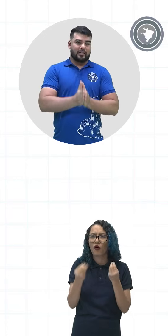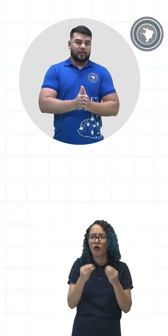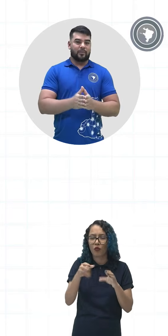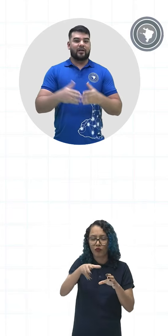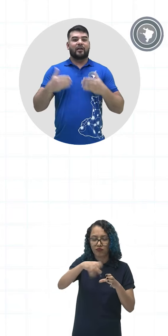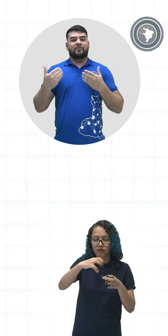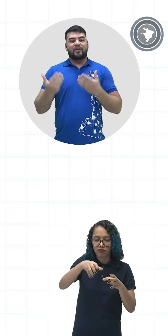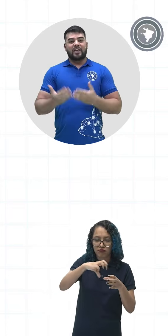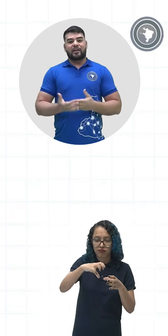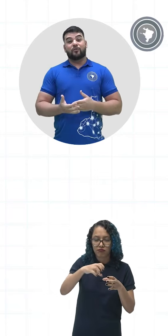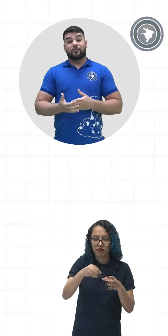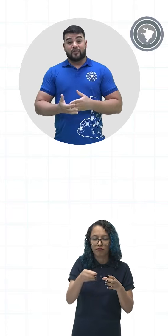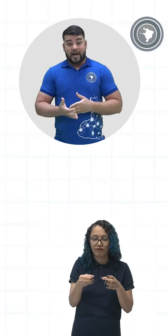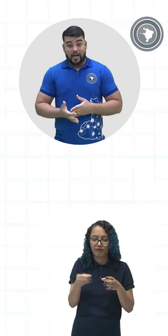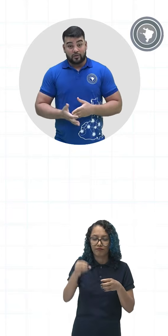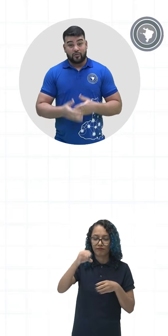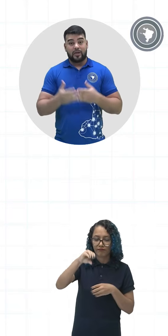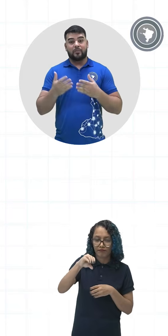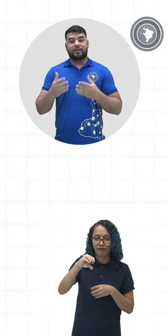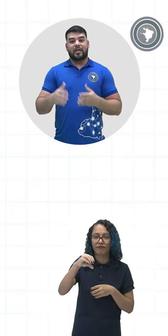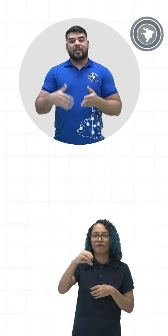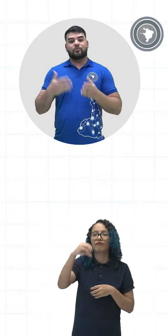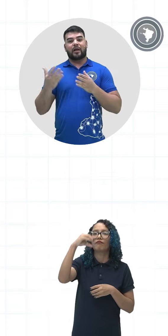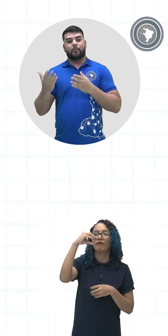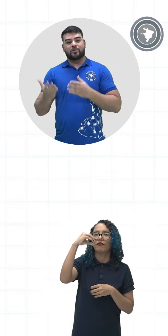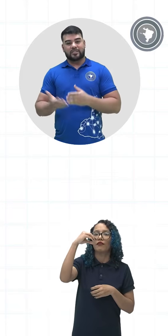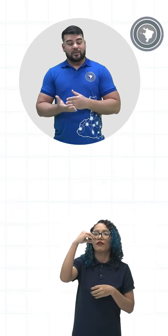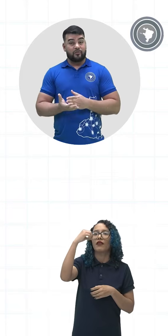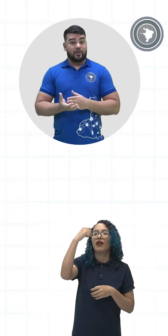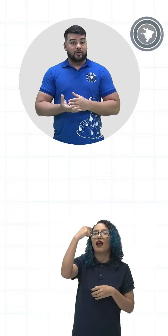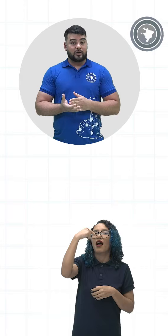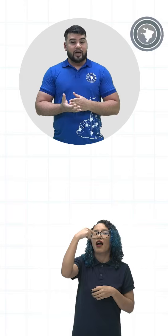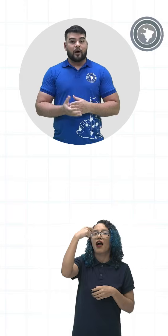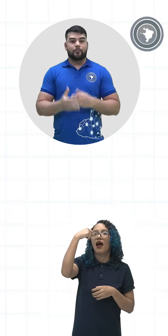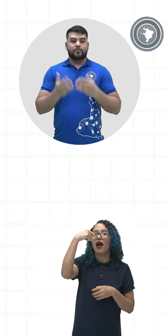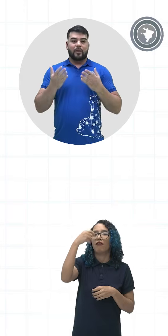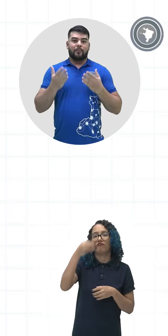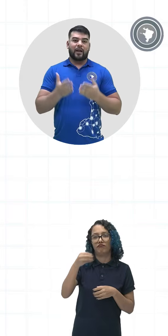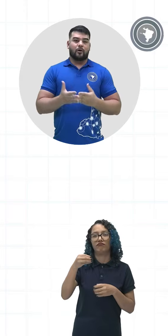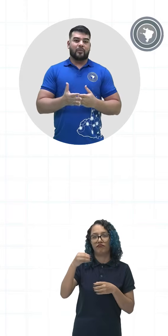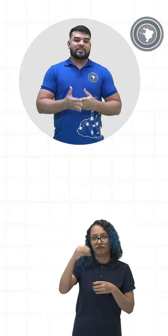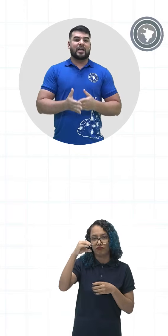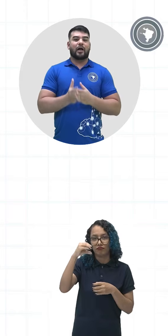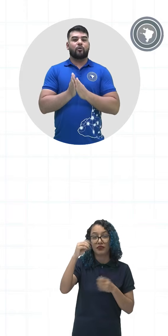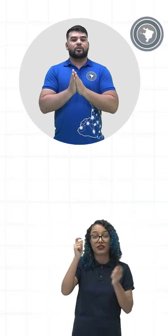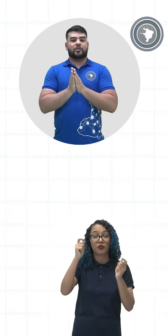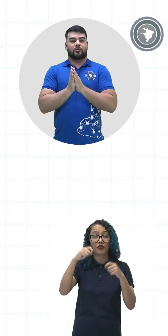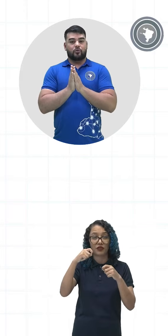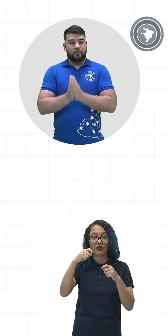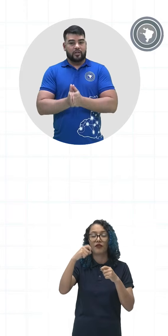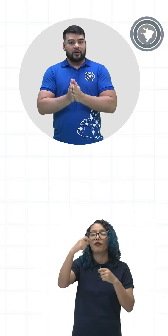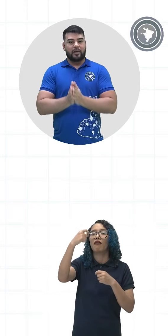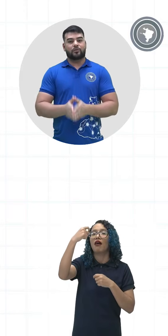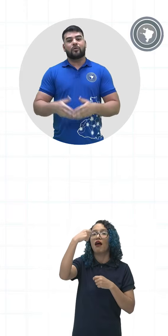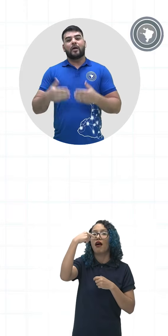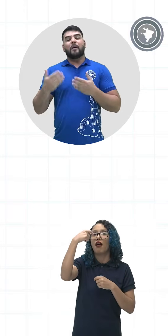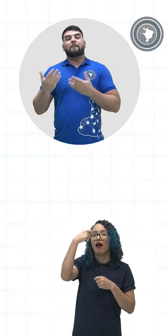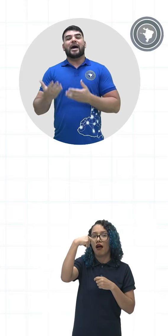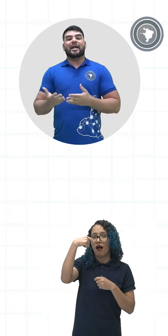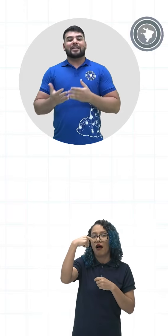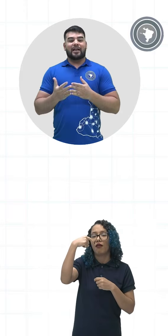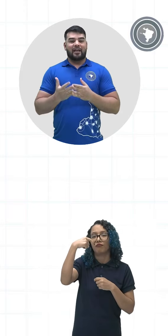da tampa, vire o frasco e mantenha-o na posição vertical. Para começar o